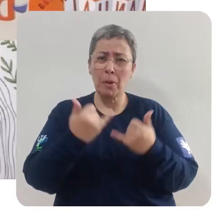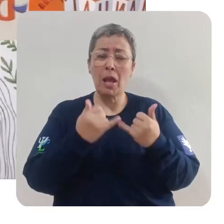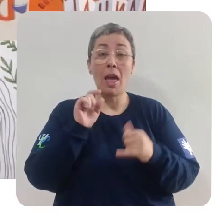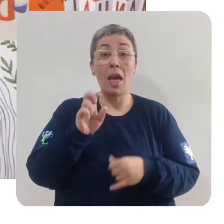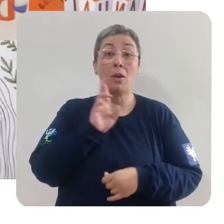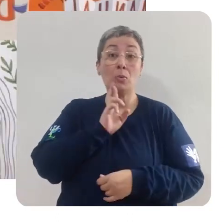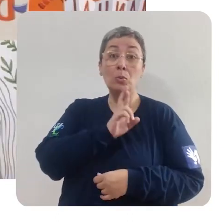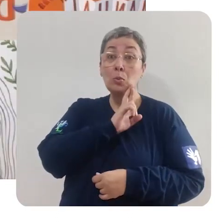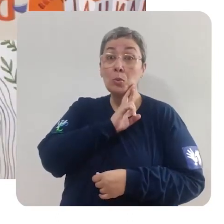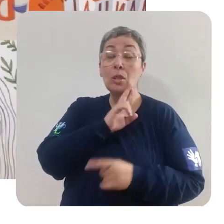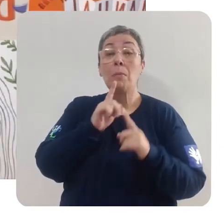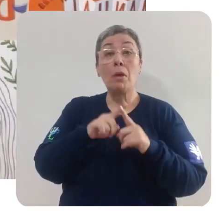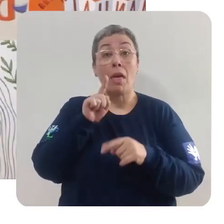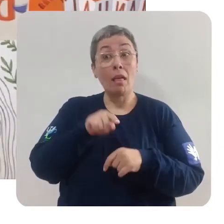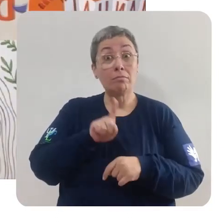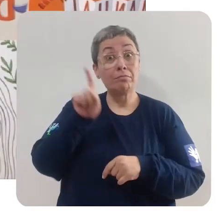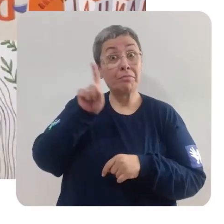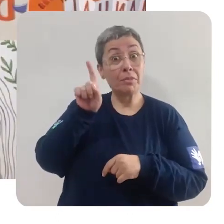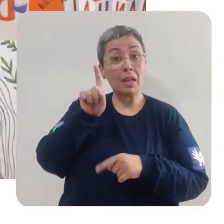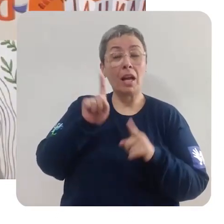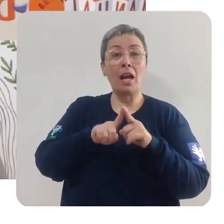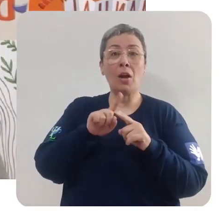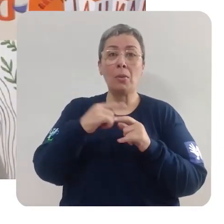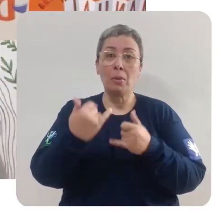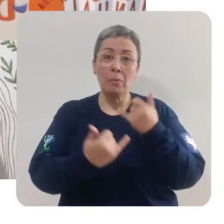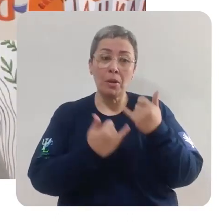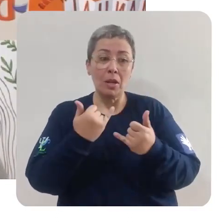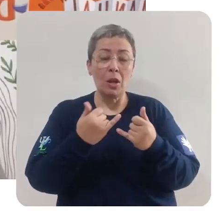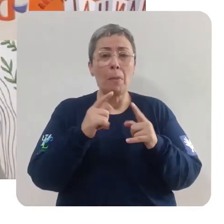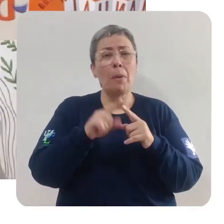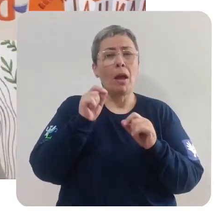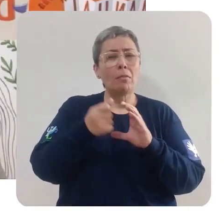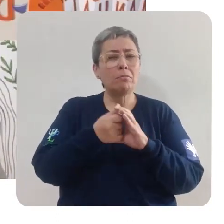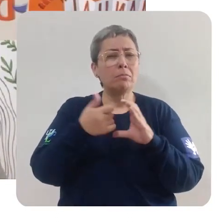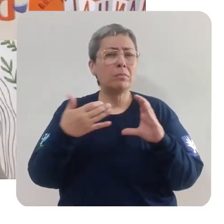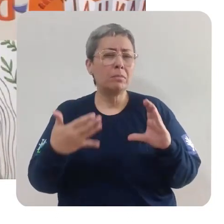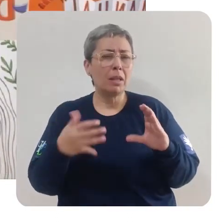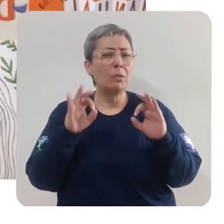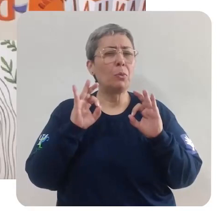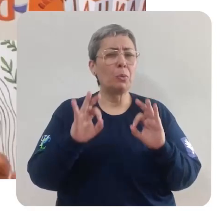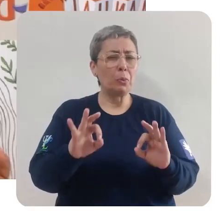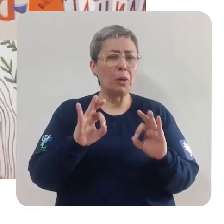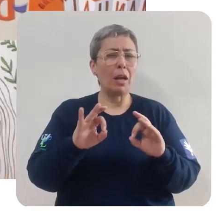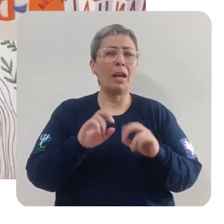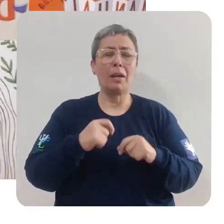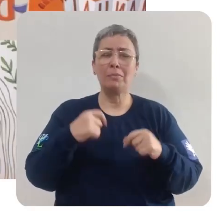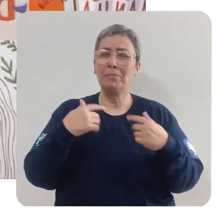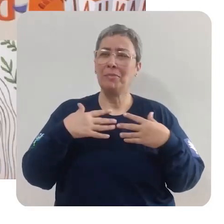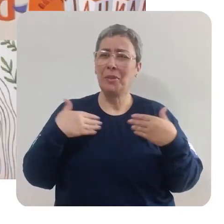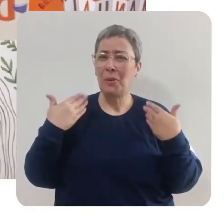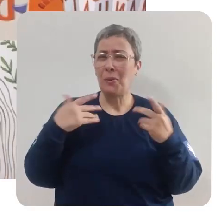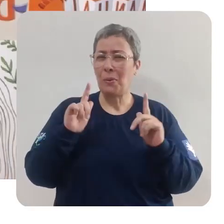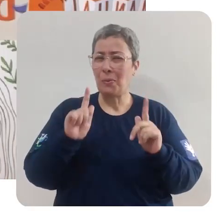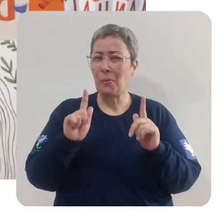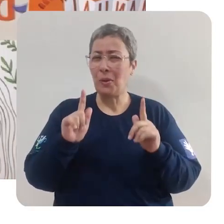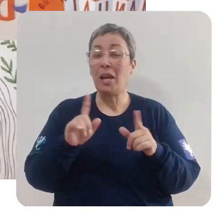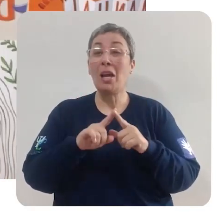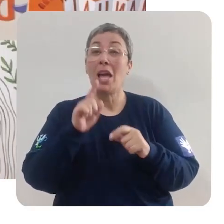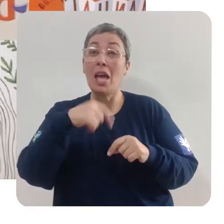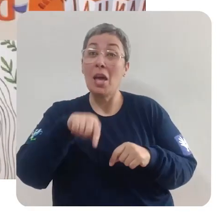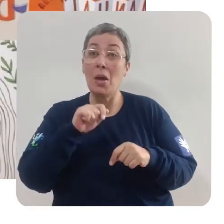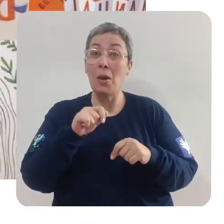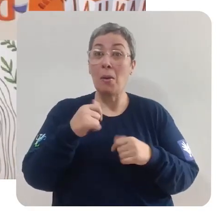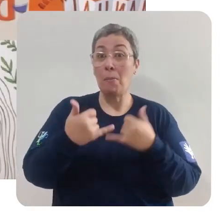porque ela é uma boneca russa. E ela tem uma característica bem divertida. É uma